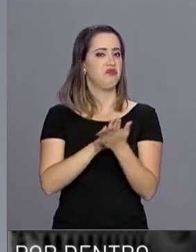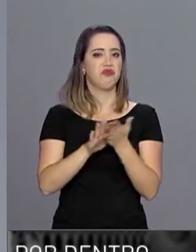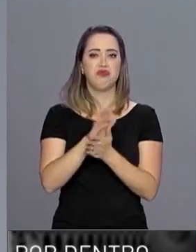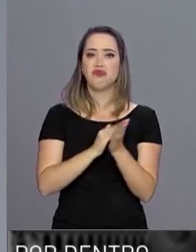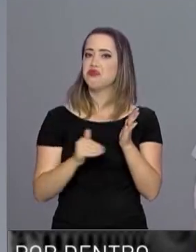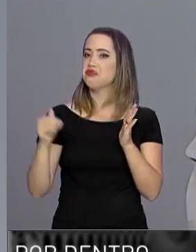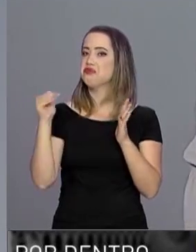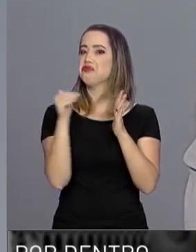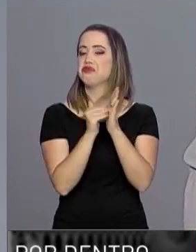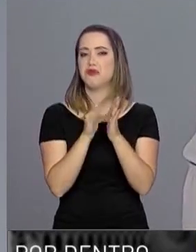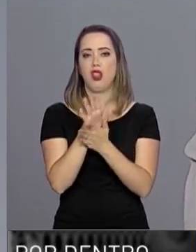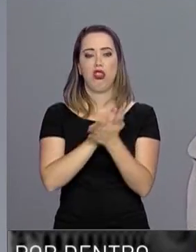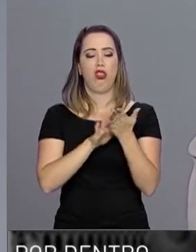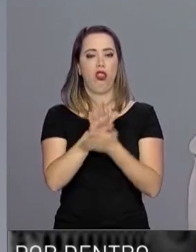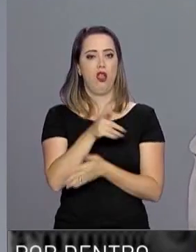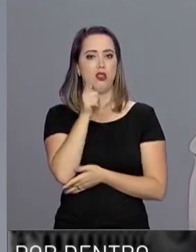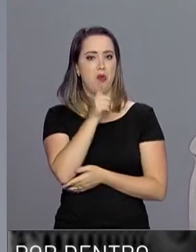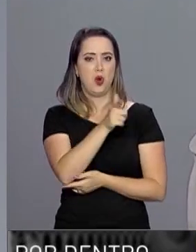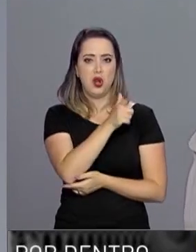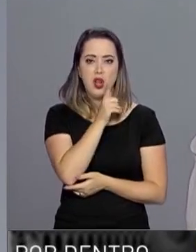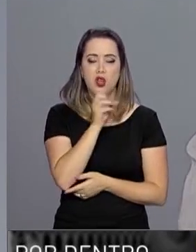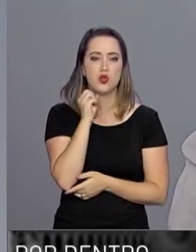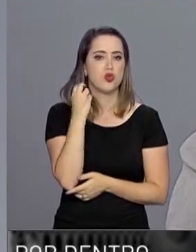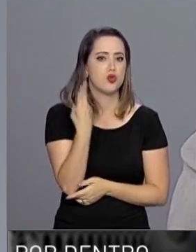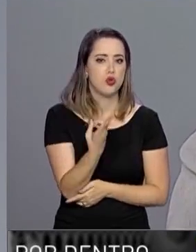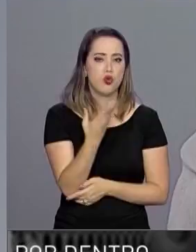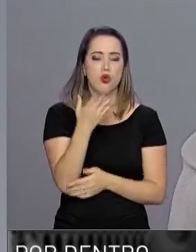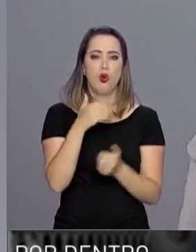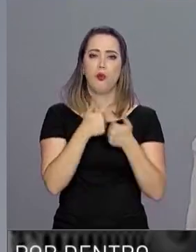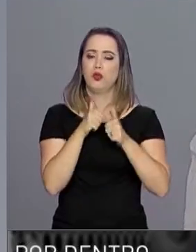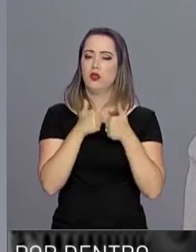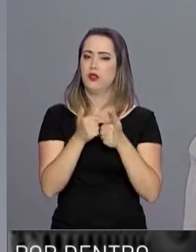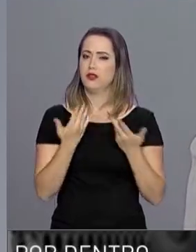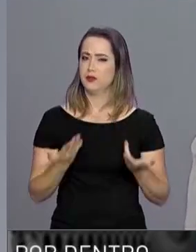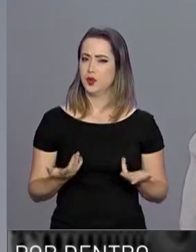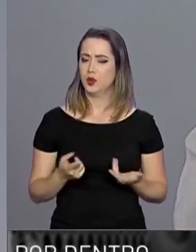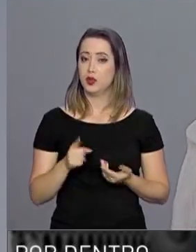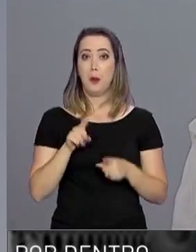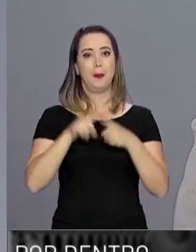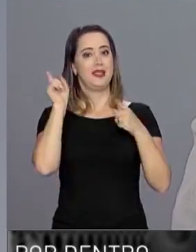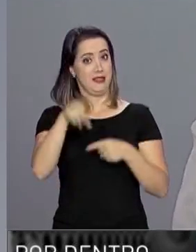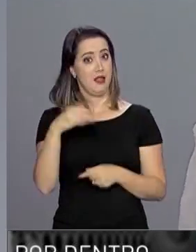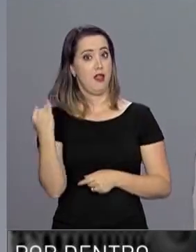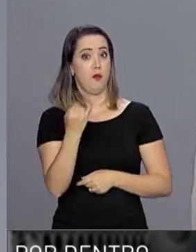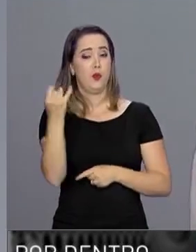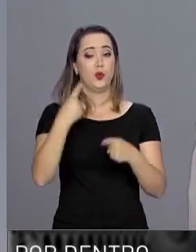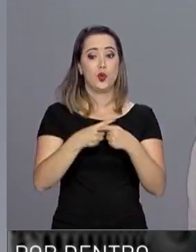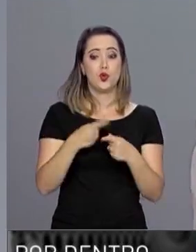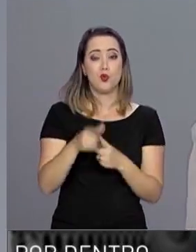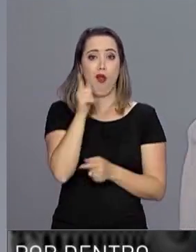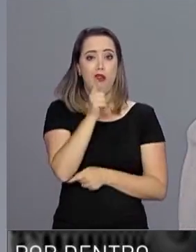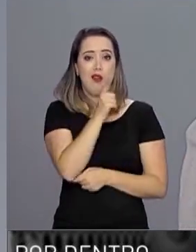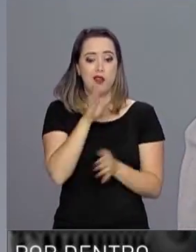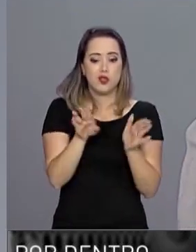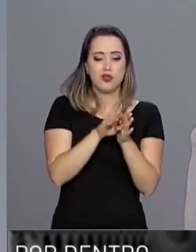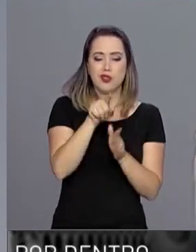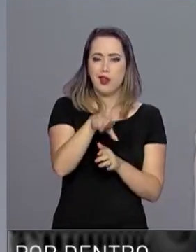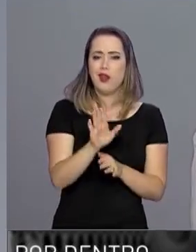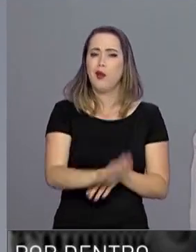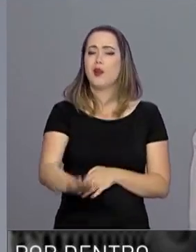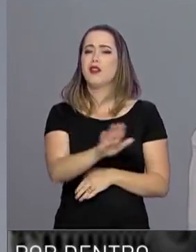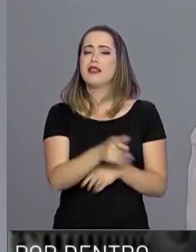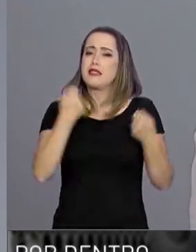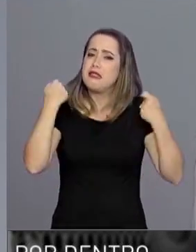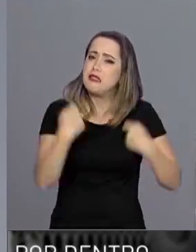para o transporte, nem para a merenda escolar. É muito importante porque a merenda vai chegar para aquela criança que mais precisa. Nós